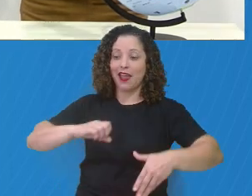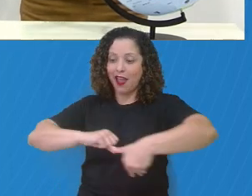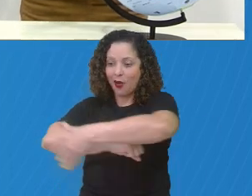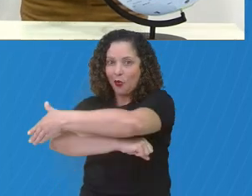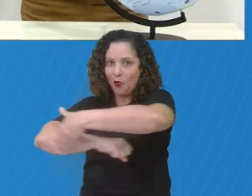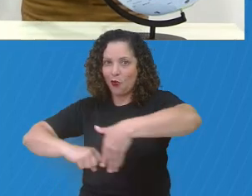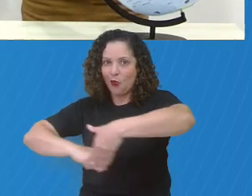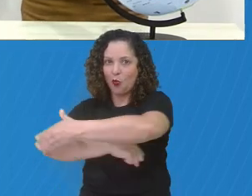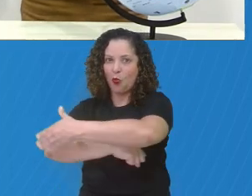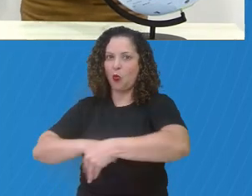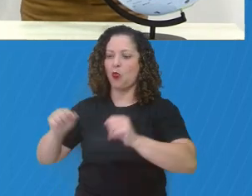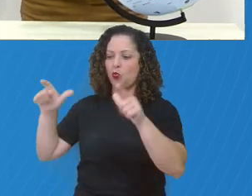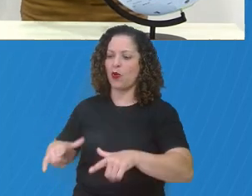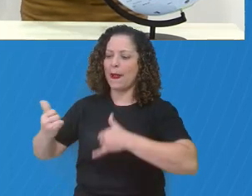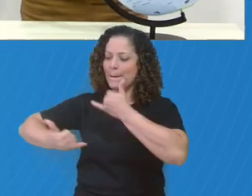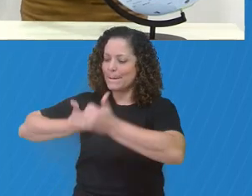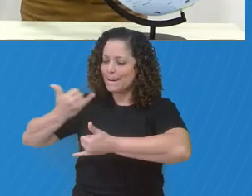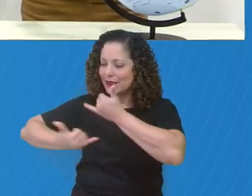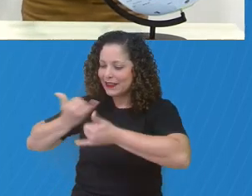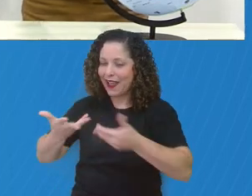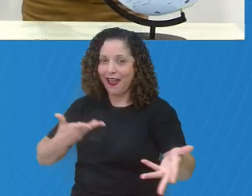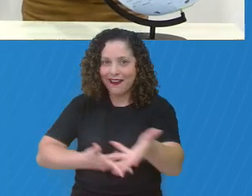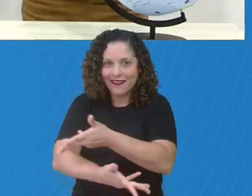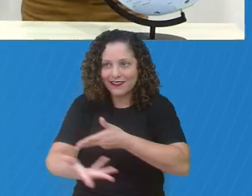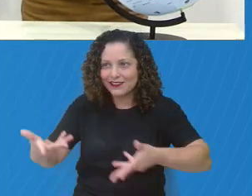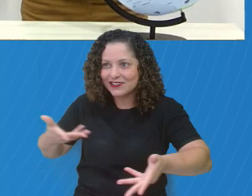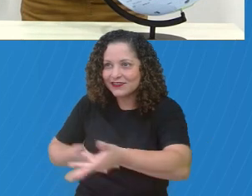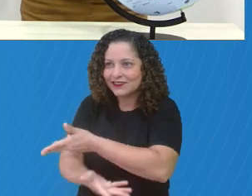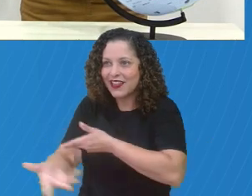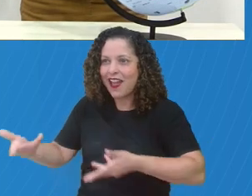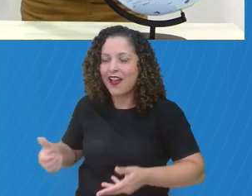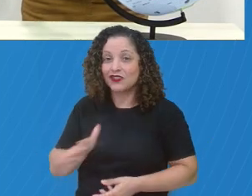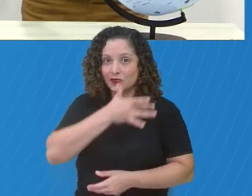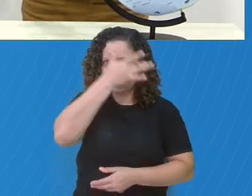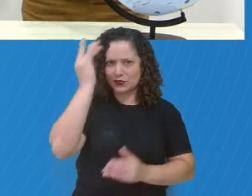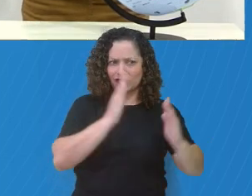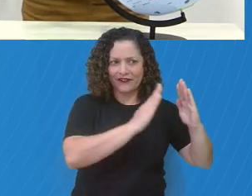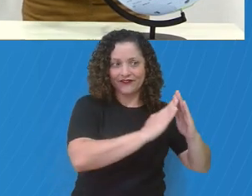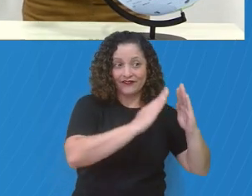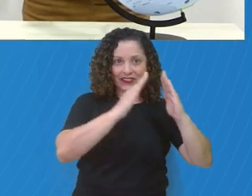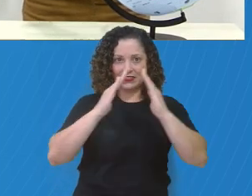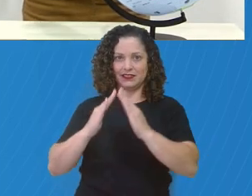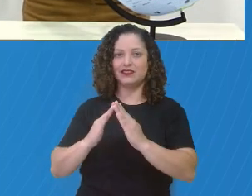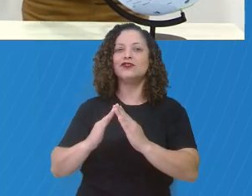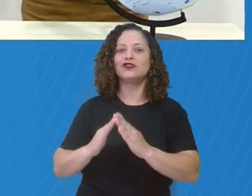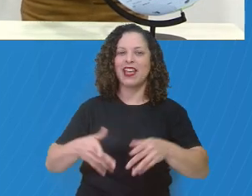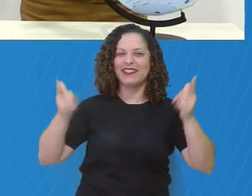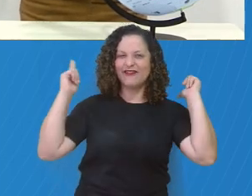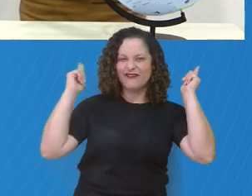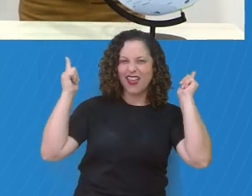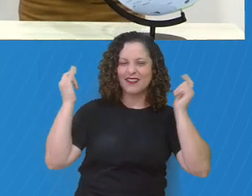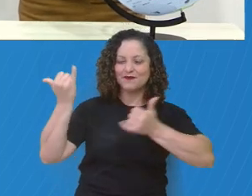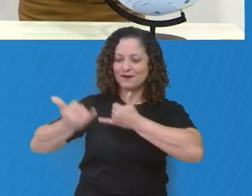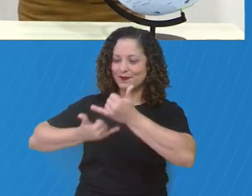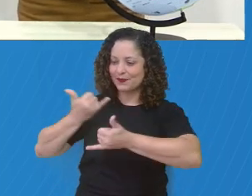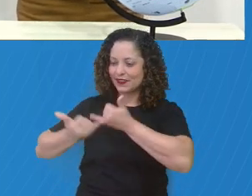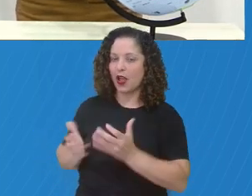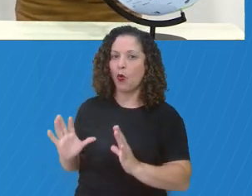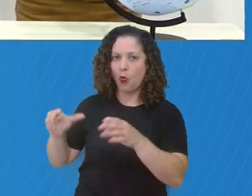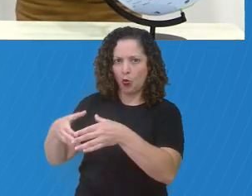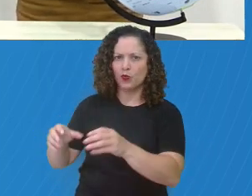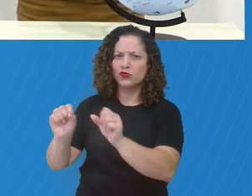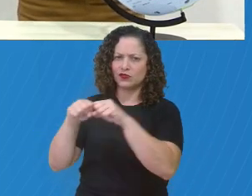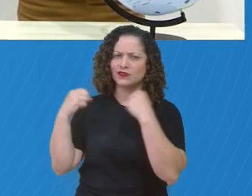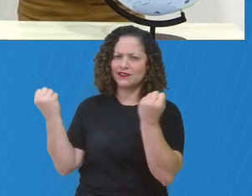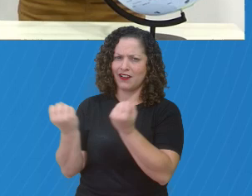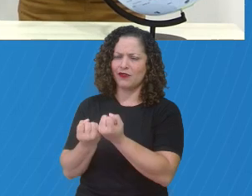rua, né, onde a gente brinca, onde a gente convive com as pessoas que são nossos vizinhos, né, e que a gente se diverte muito, é também um grupo